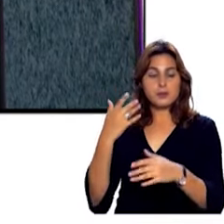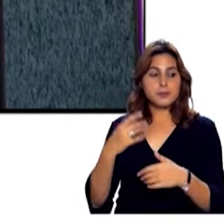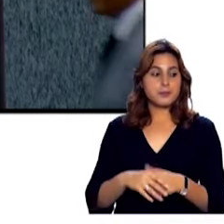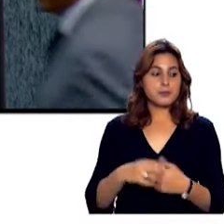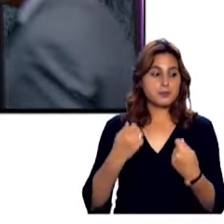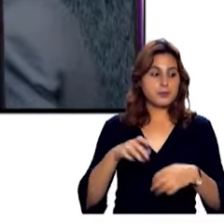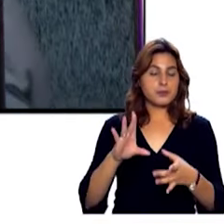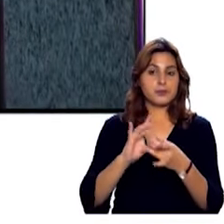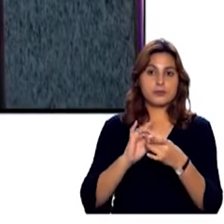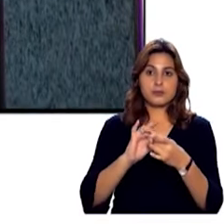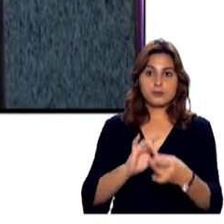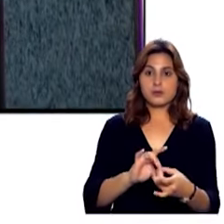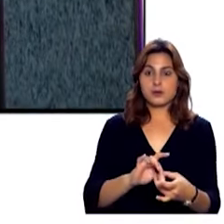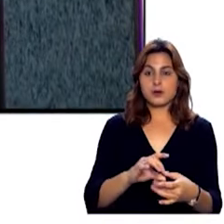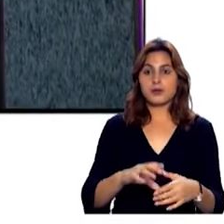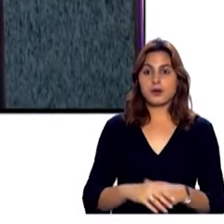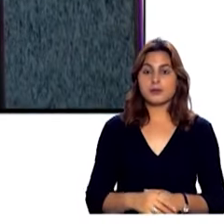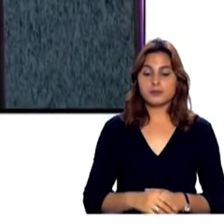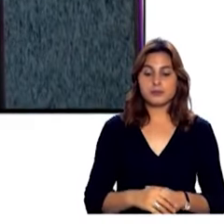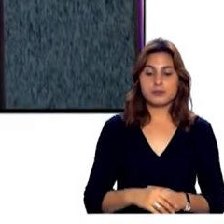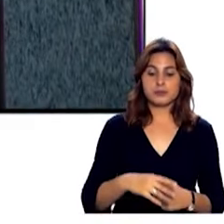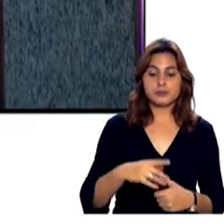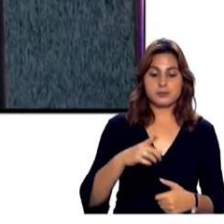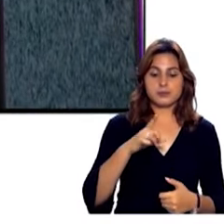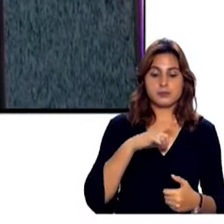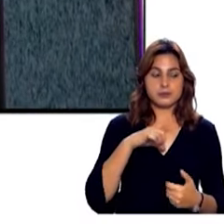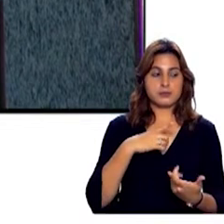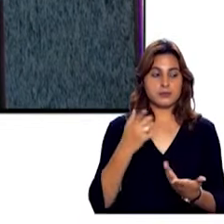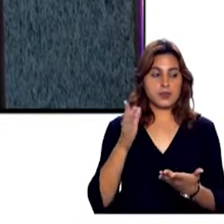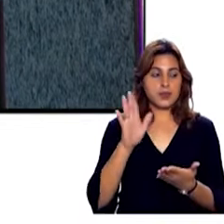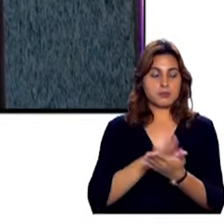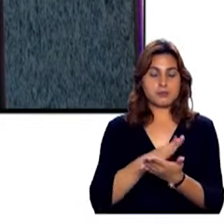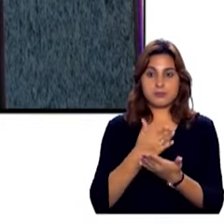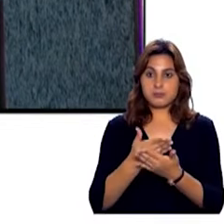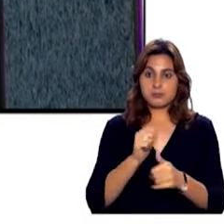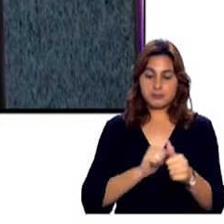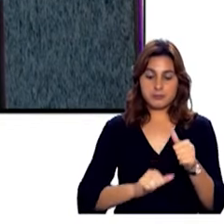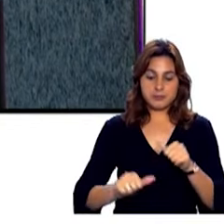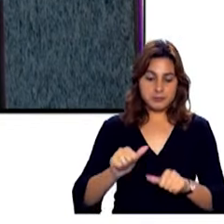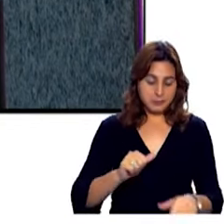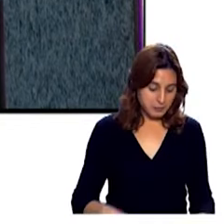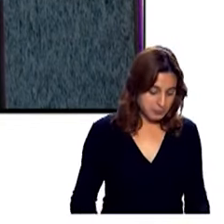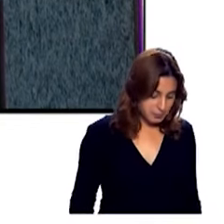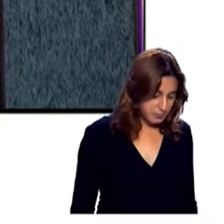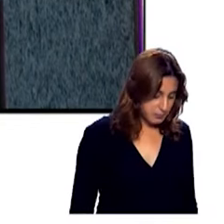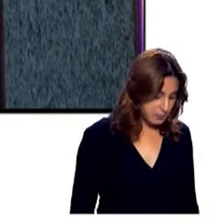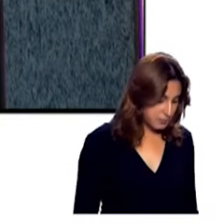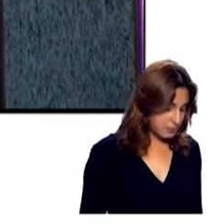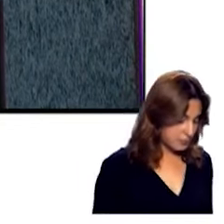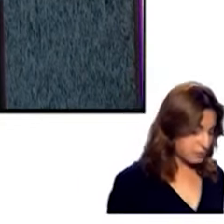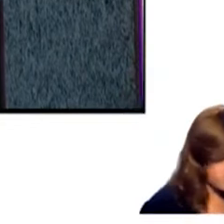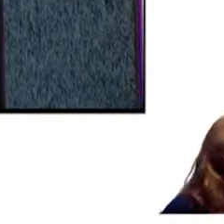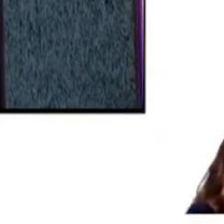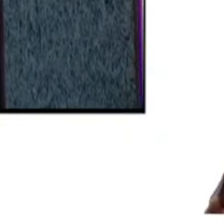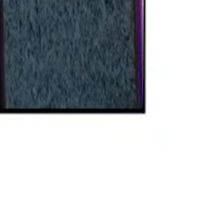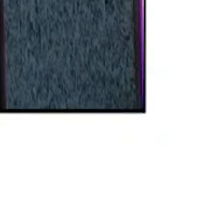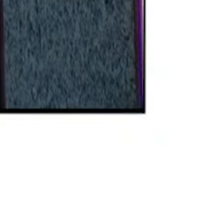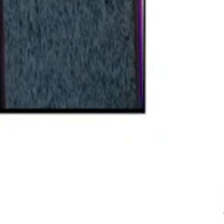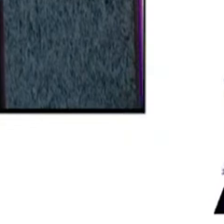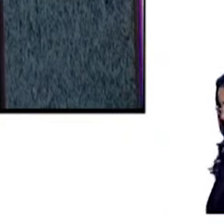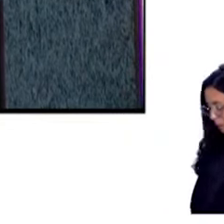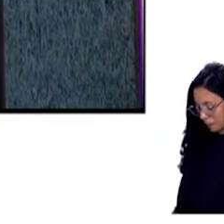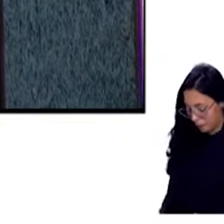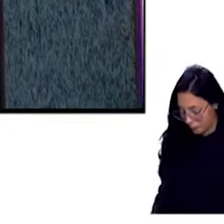vinculante que a interpretação à luz da constituição que ele está fazendo É a única